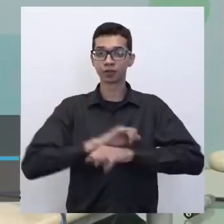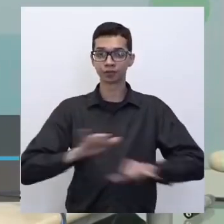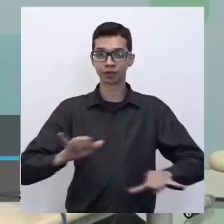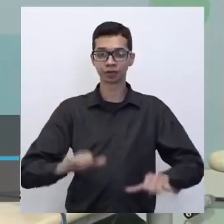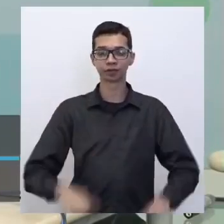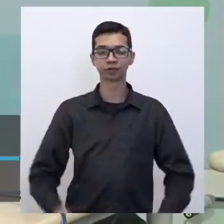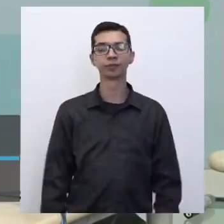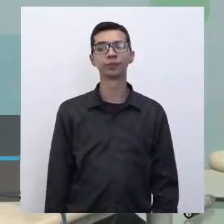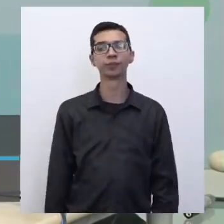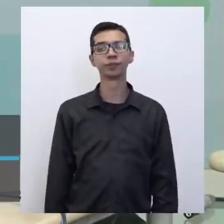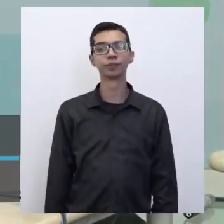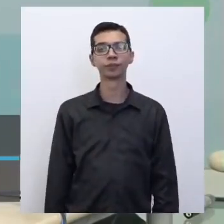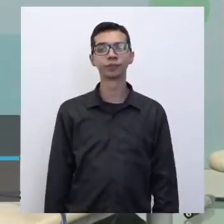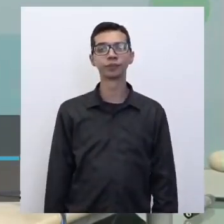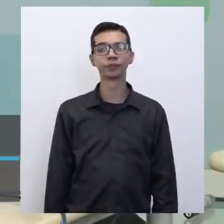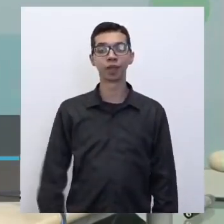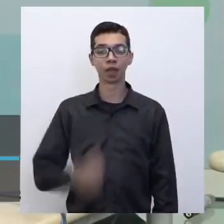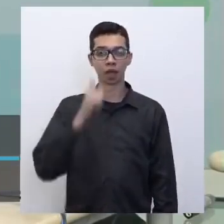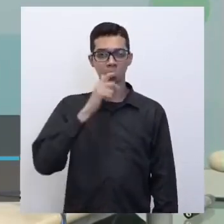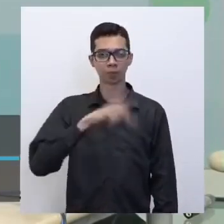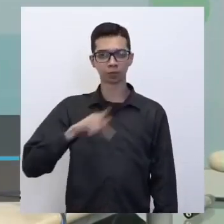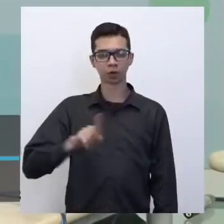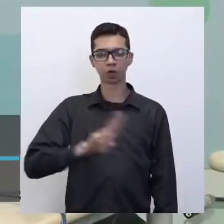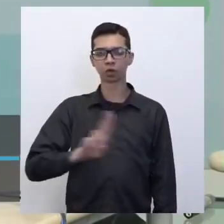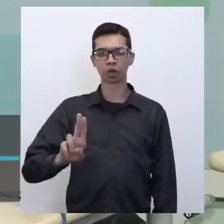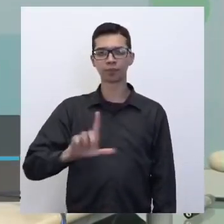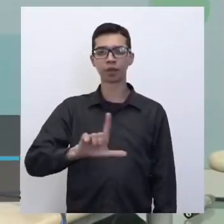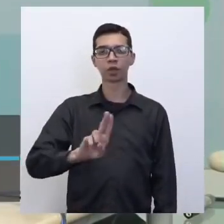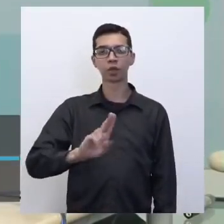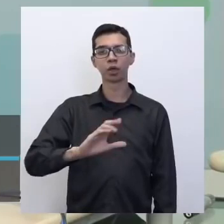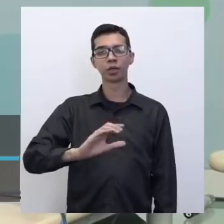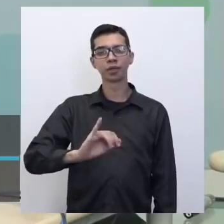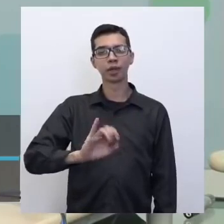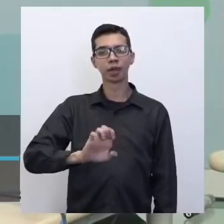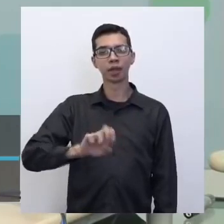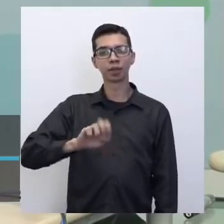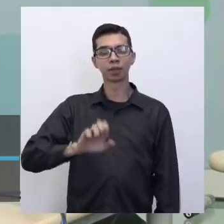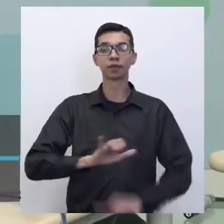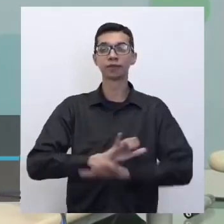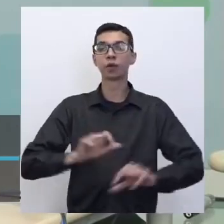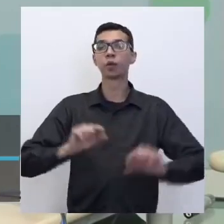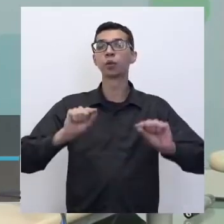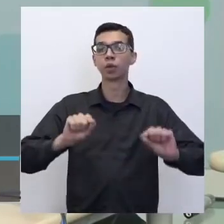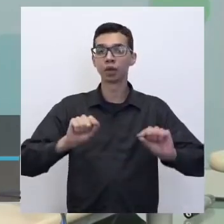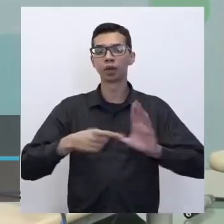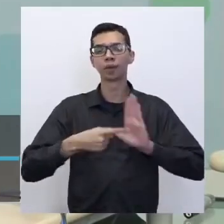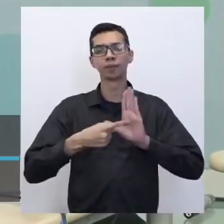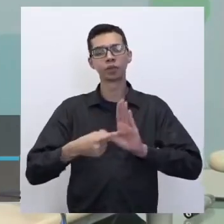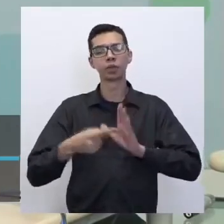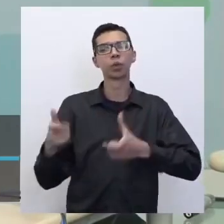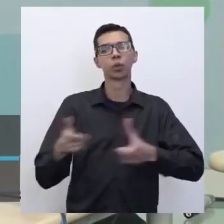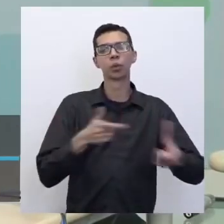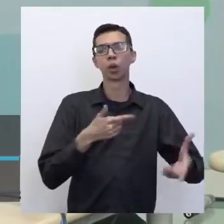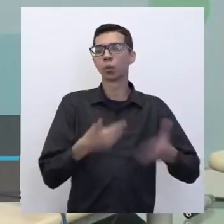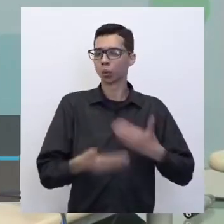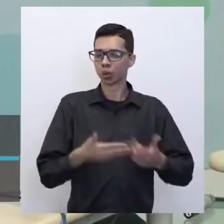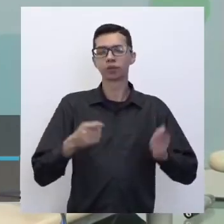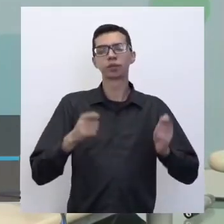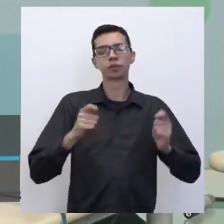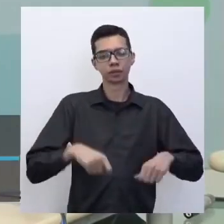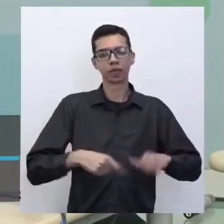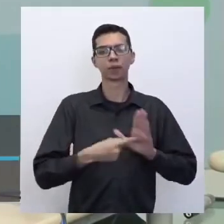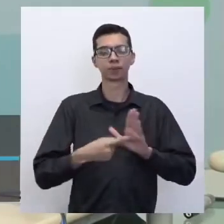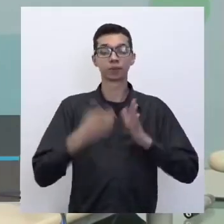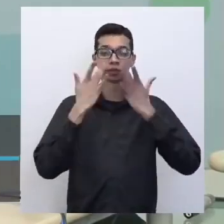mais... Ó, a professora Luciene cita aqui, que é uma apresentação realizada em qualquer ambiente. Muito bem, professora.